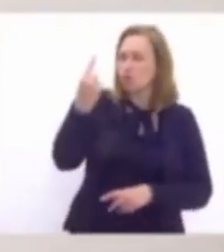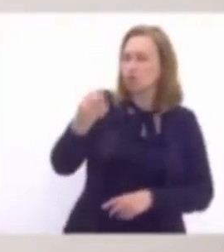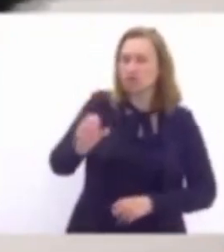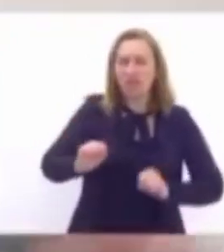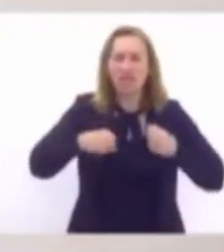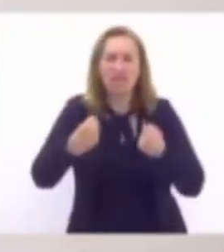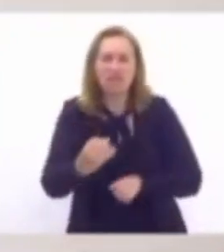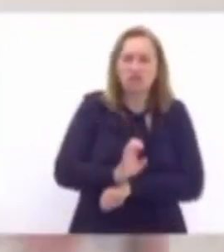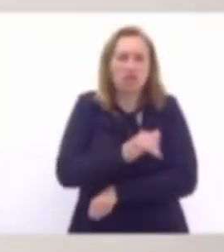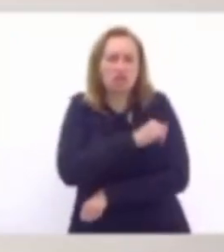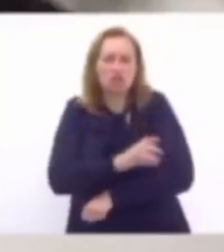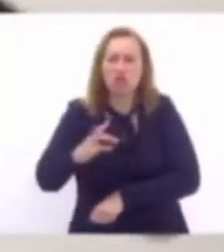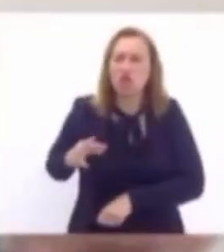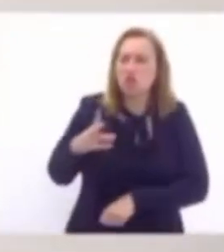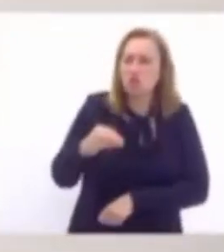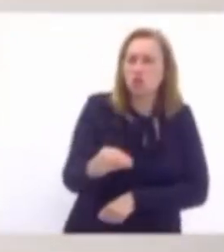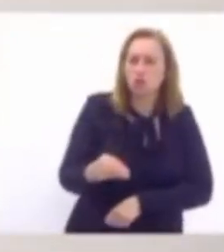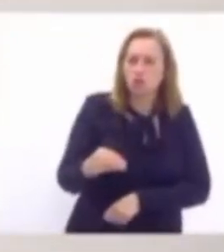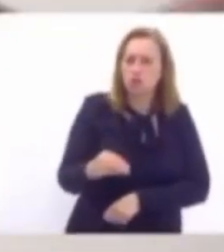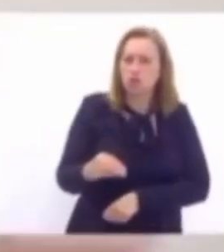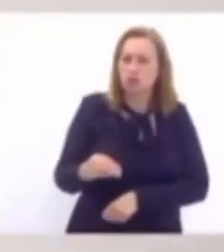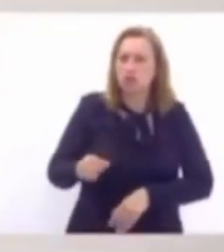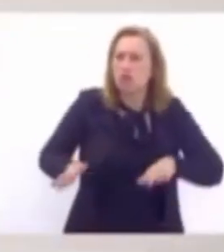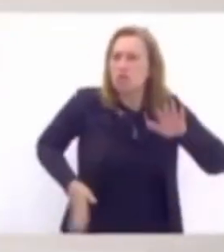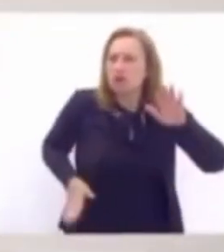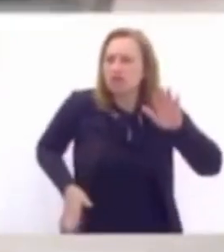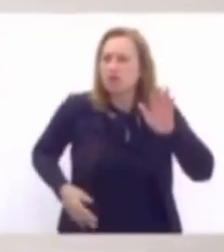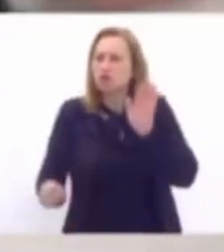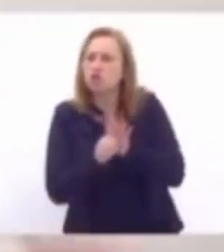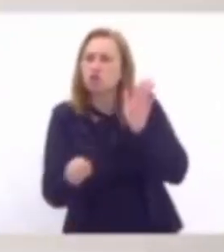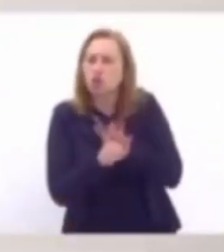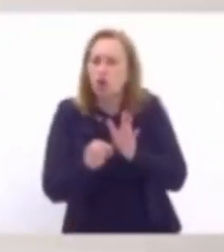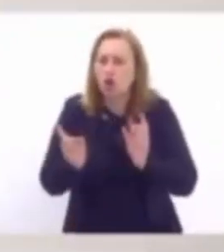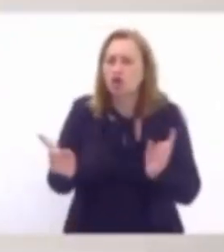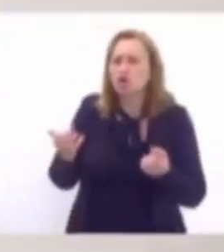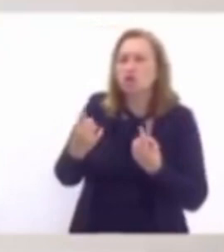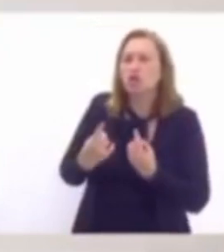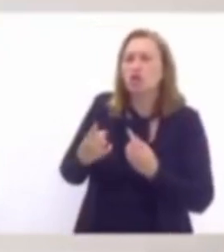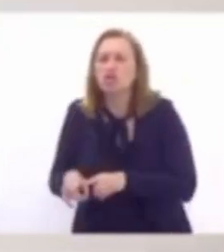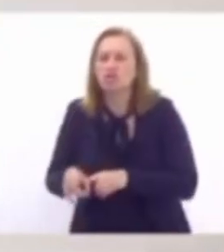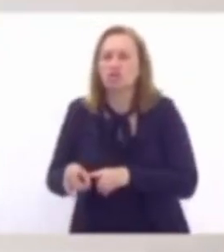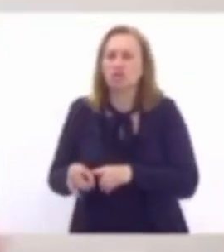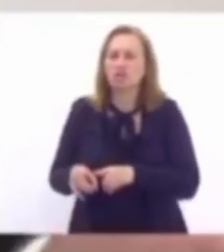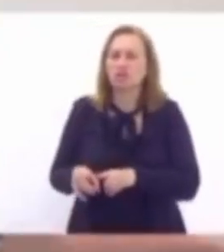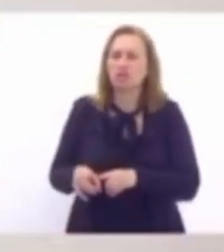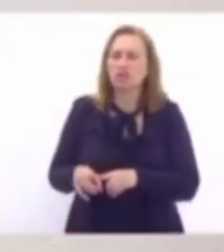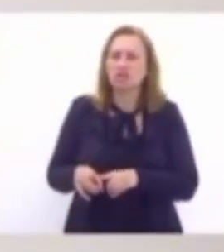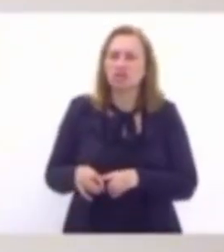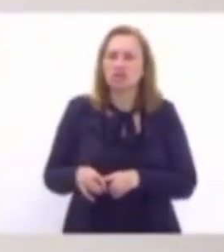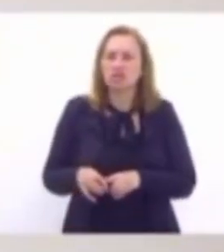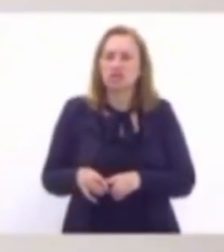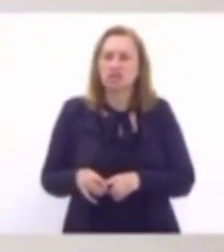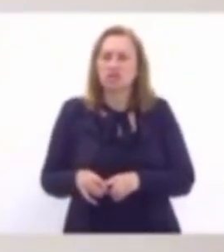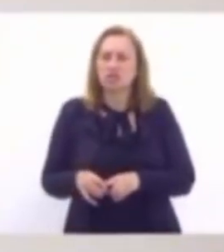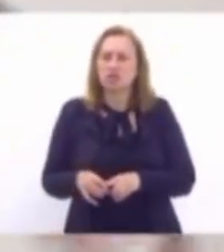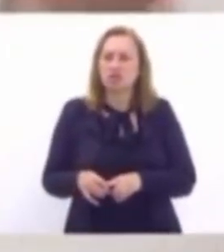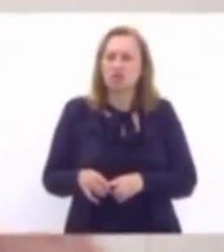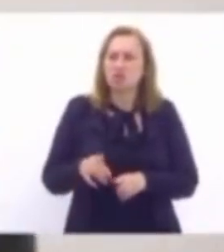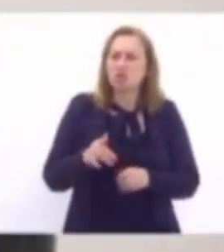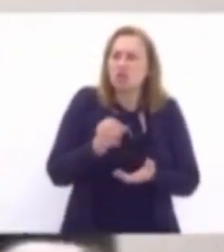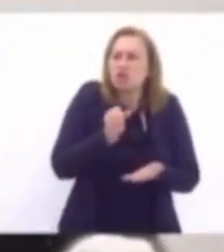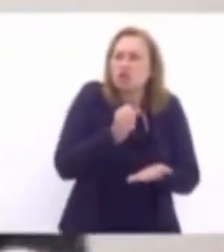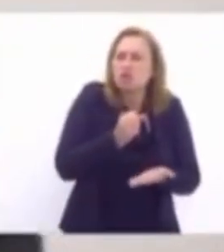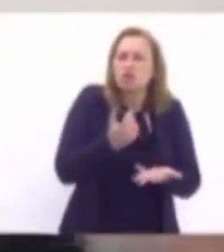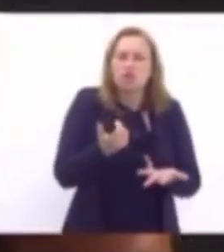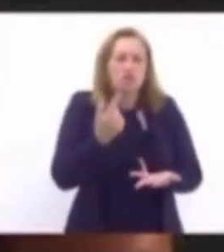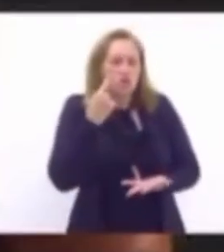Em todos os sentidos. Somos contra a vagabundagem, contra as drogas. Mas como bem disse aqui o deputado Rodrigo Amorim, vocês nem sarqueiam, porra. Só pede documento, olha o pneu